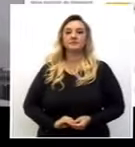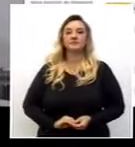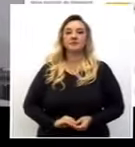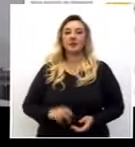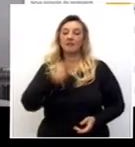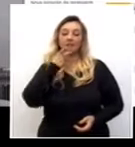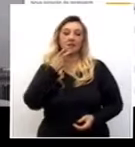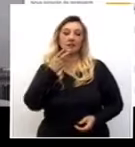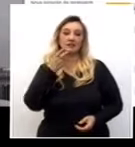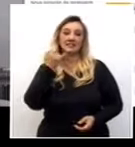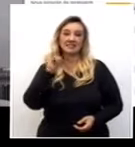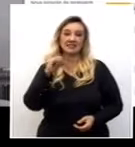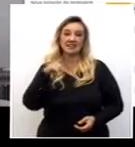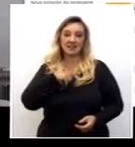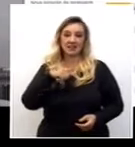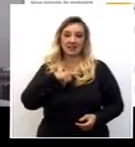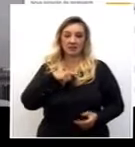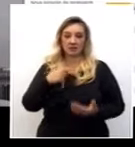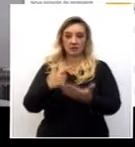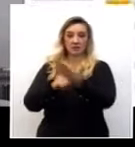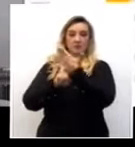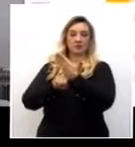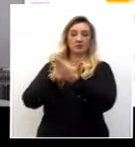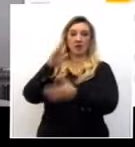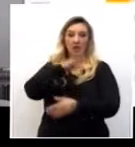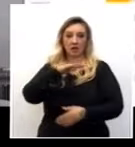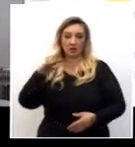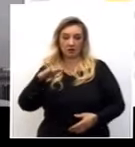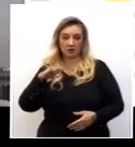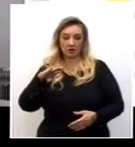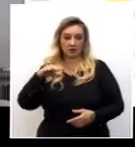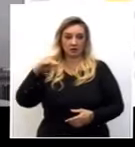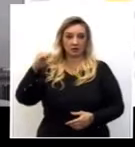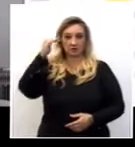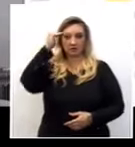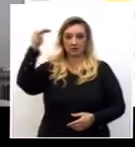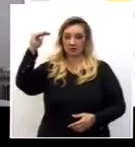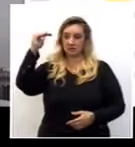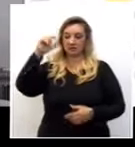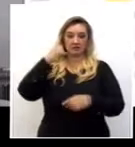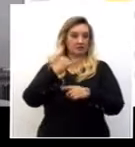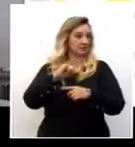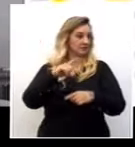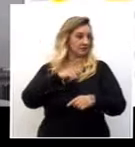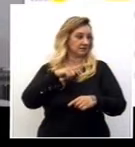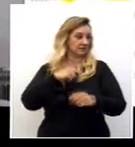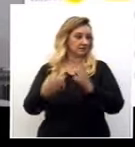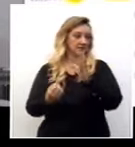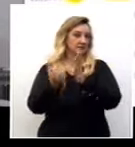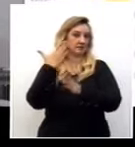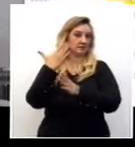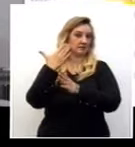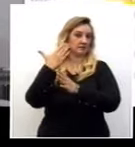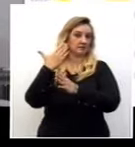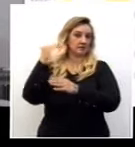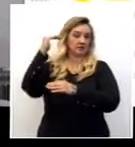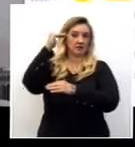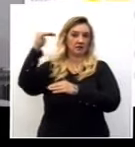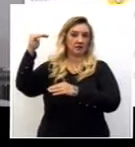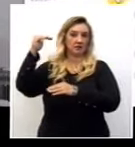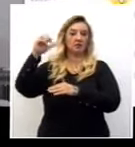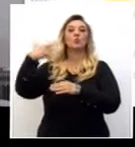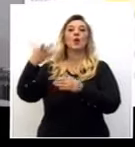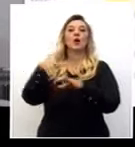digo se a atribuição vai mostrar o nome do autor. Quando eu ver uma publicação, se vai aparecer o nome do autor, qual